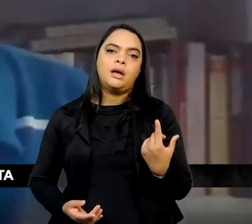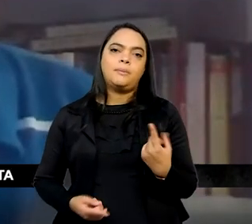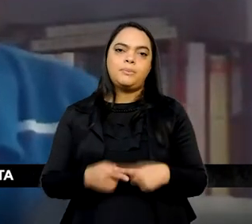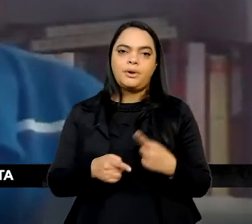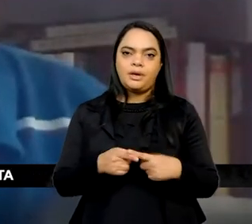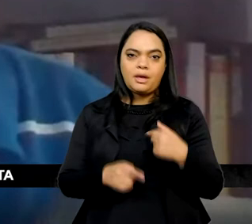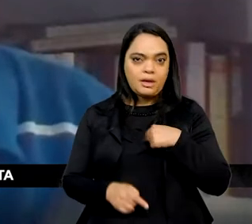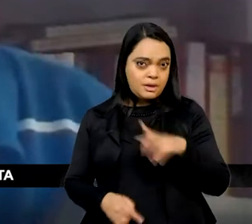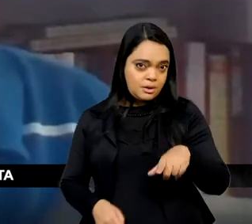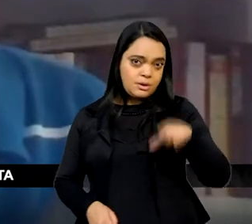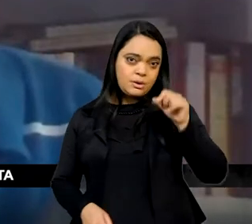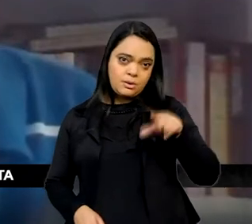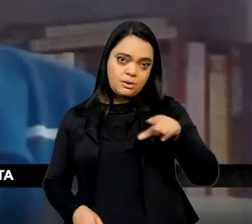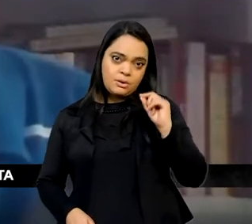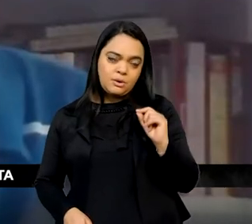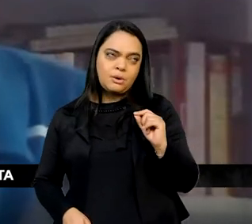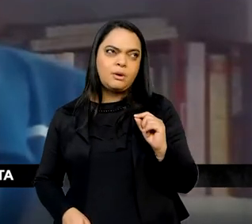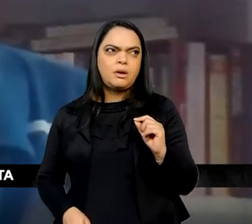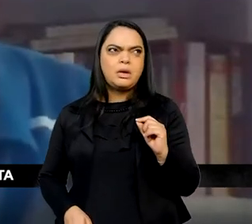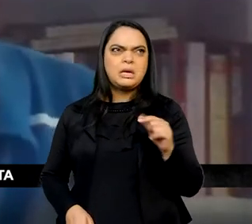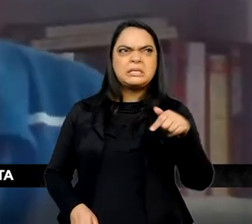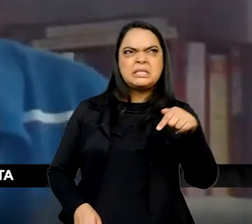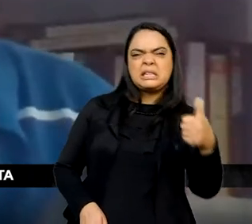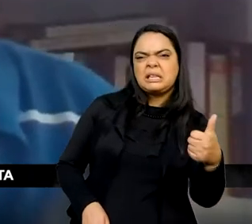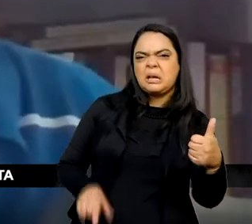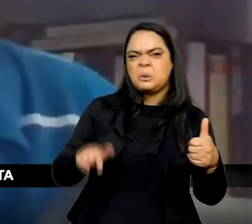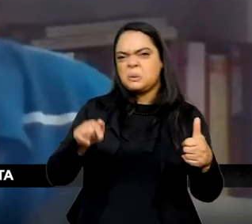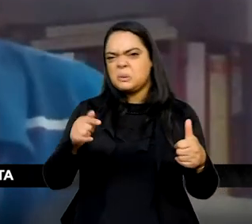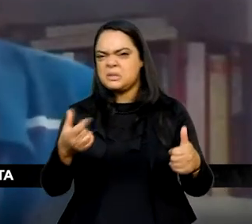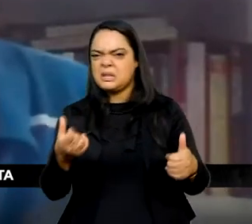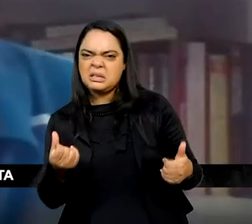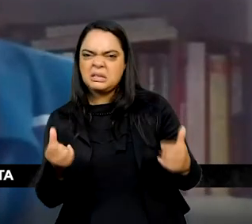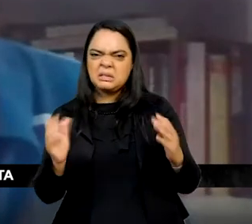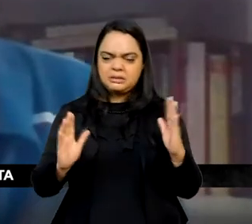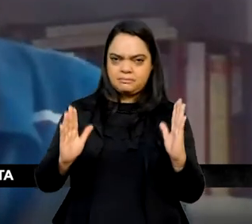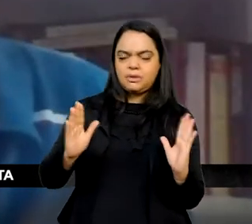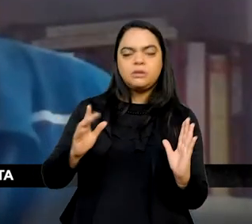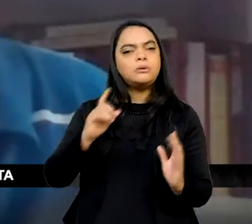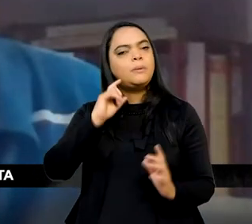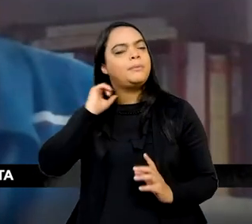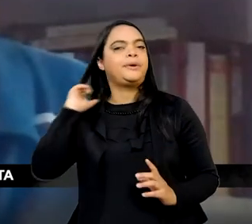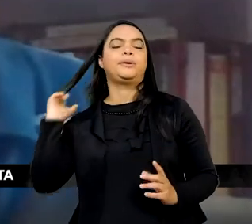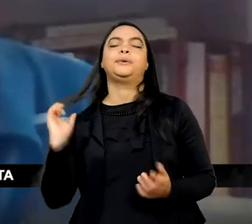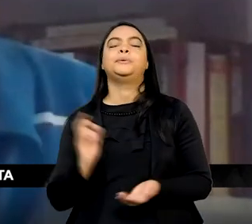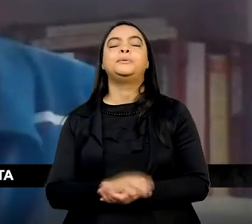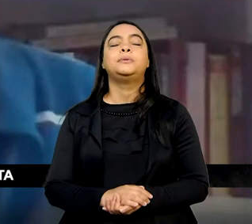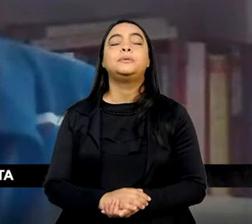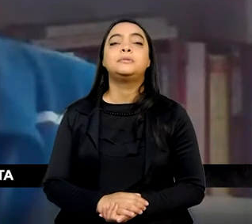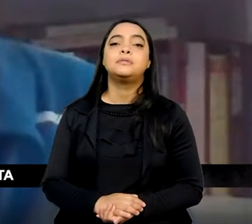foi entre 1831 e 1836, 32 e 36, né?